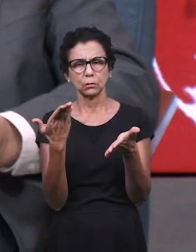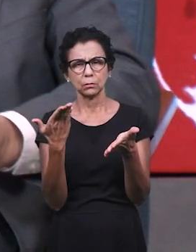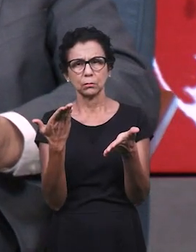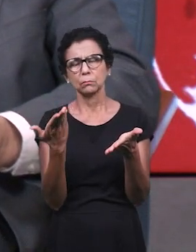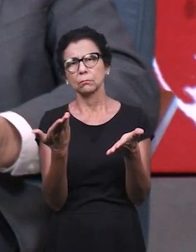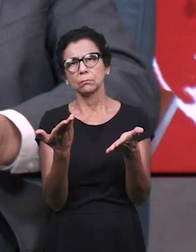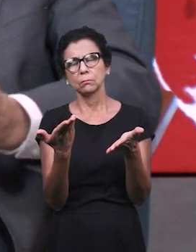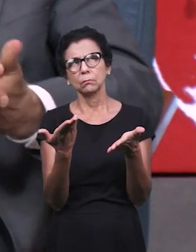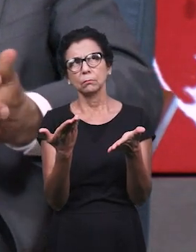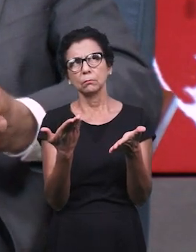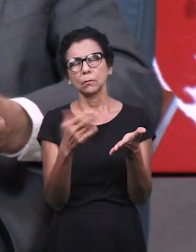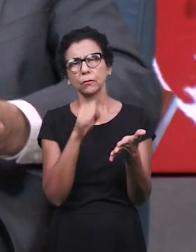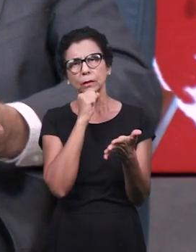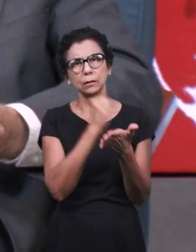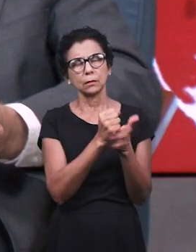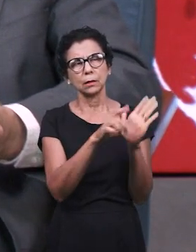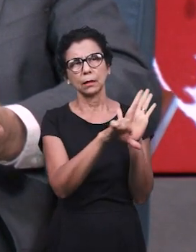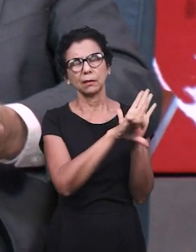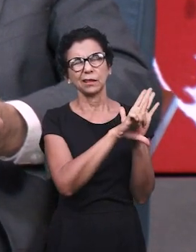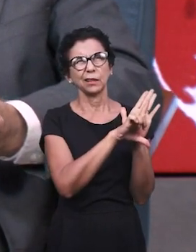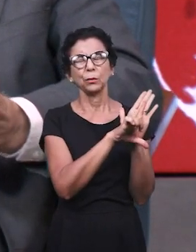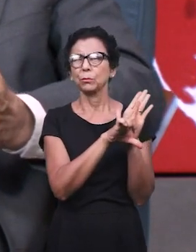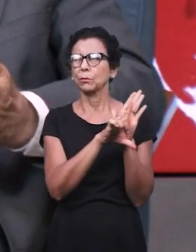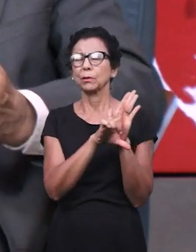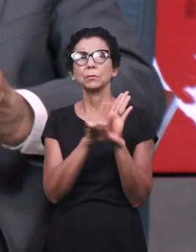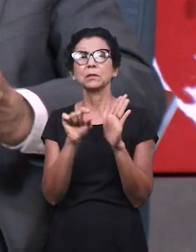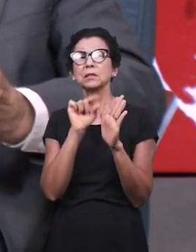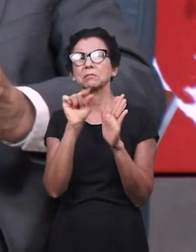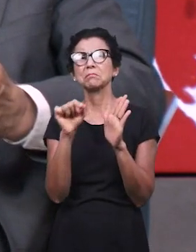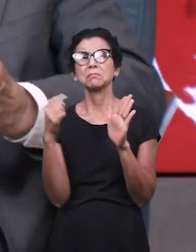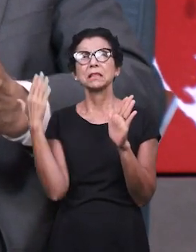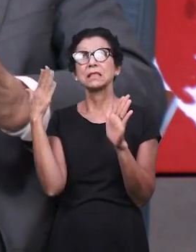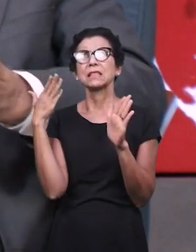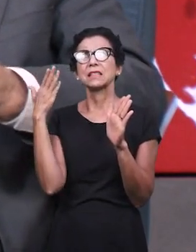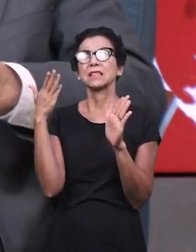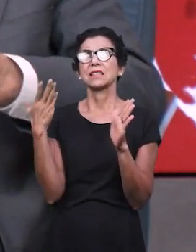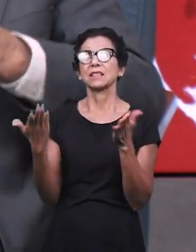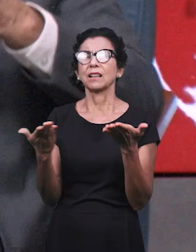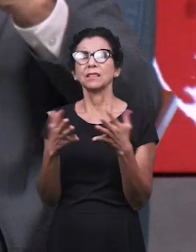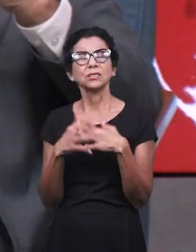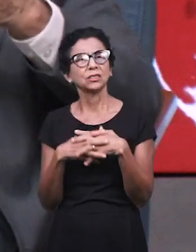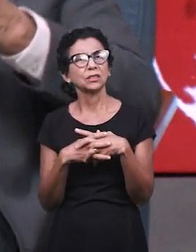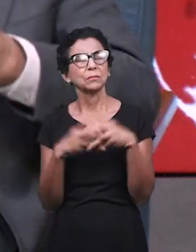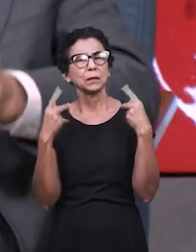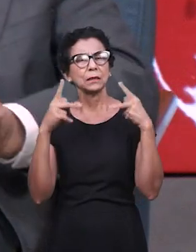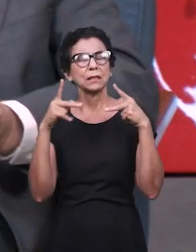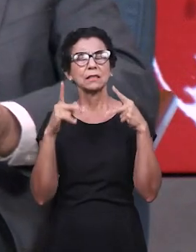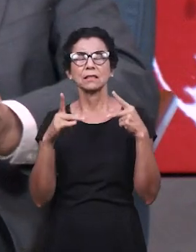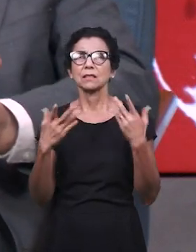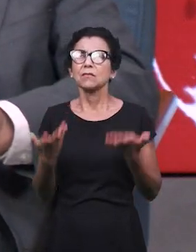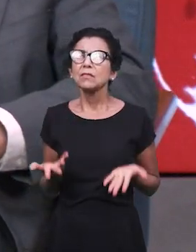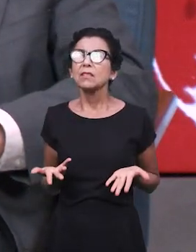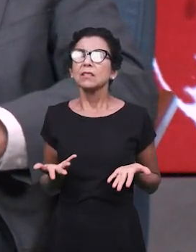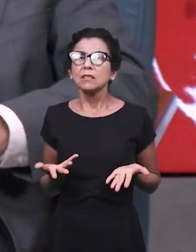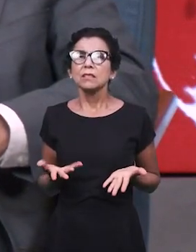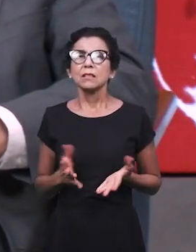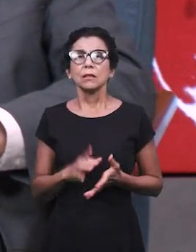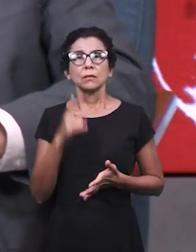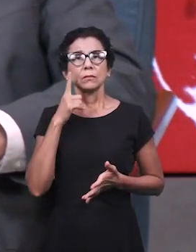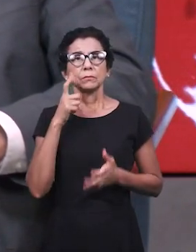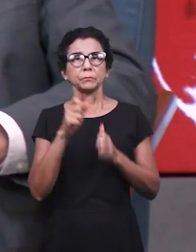lei e os profetas da lei. Mas que palavra era essa? Que sentido era esse? Nós vamos para o